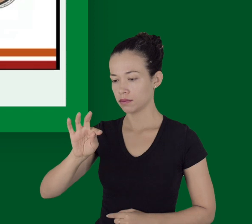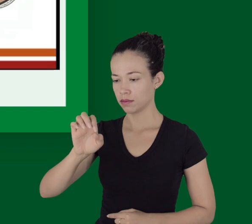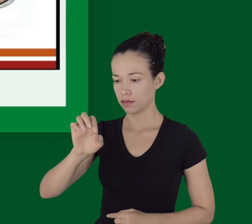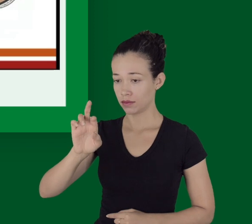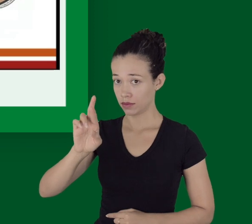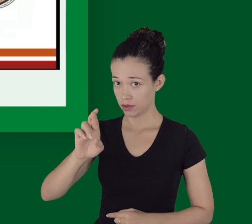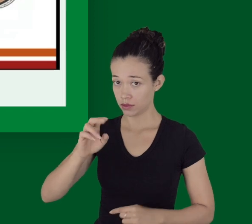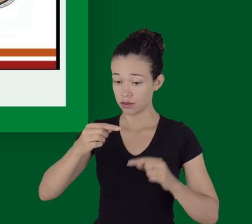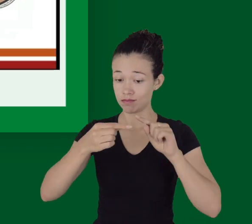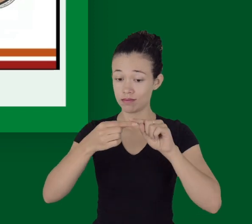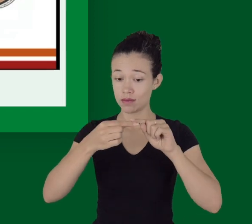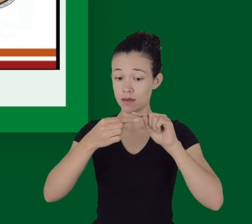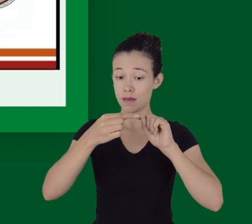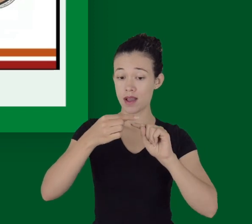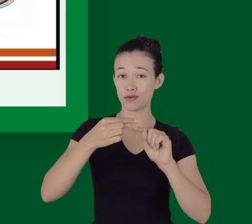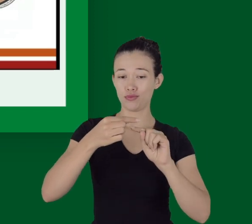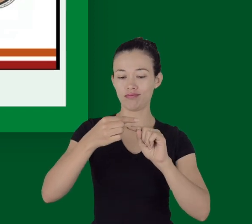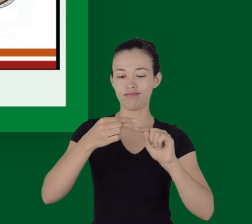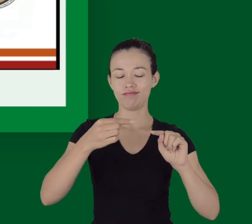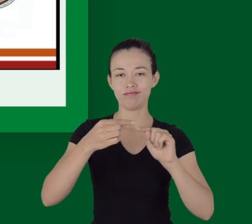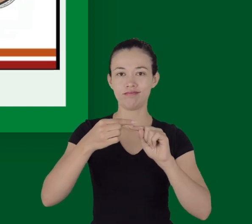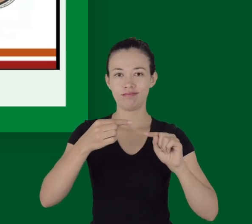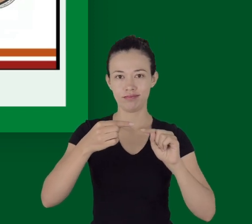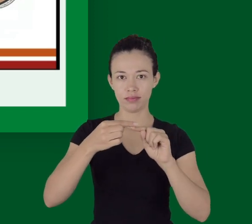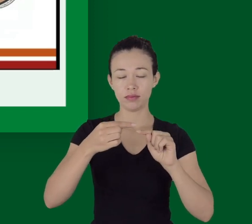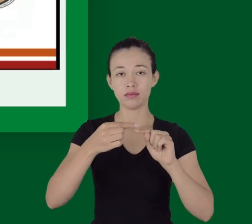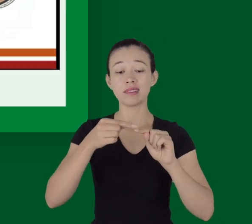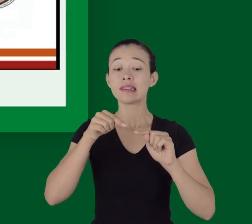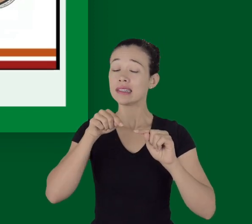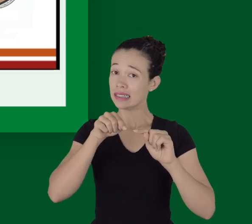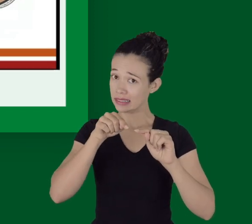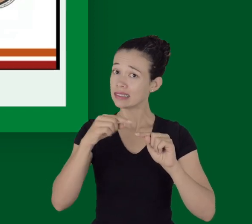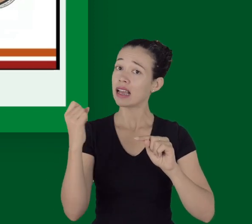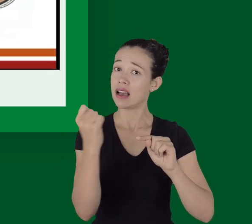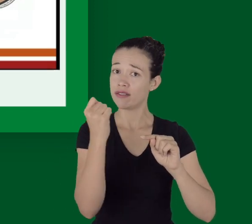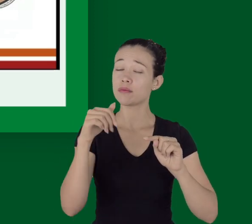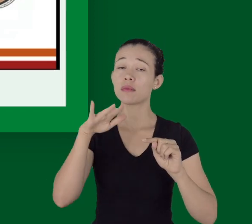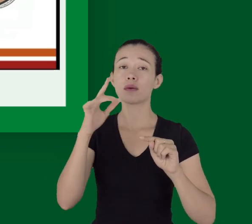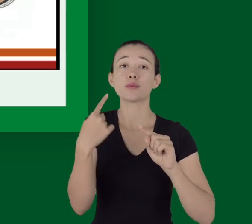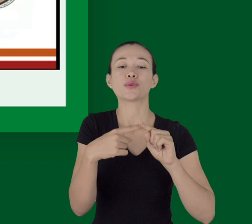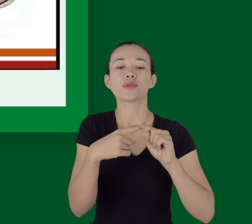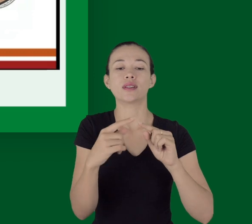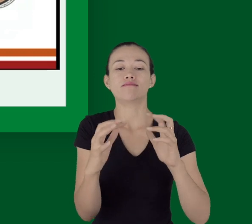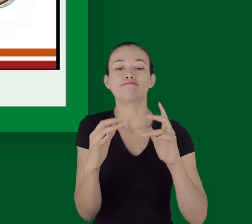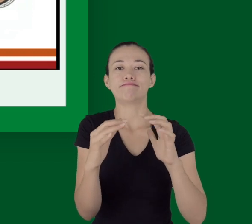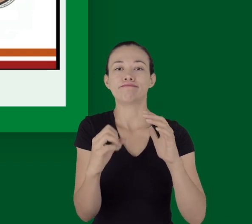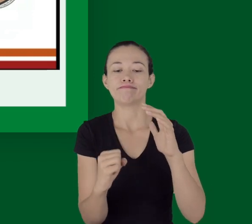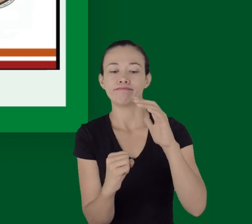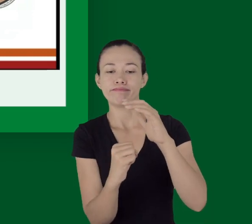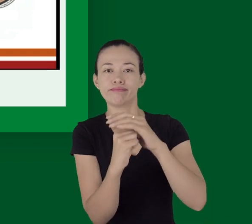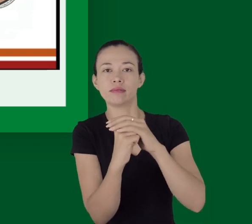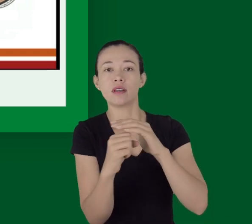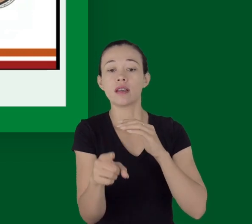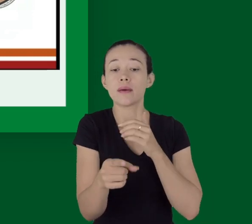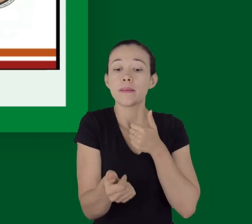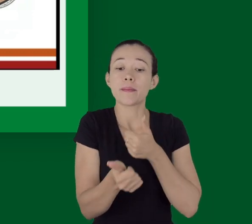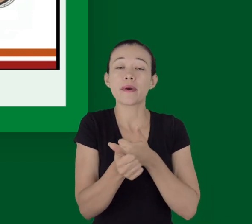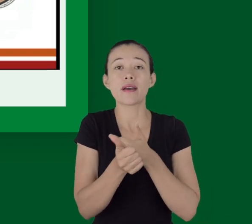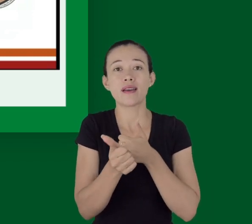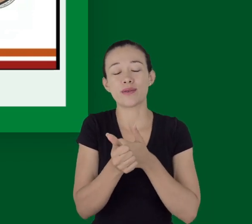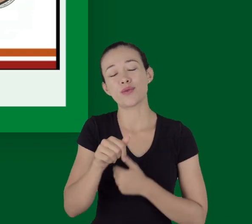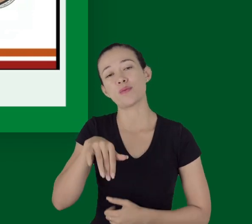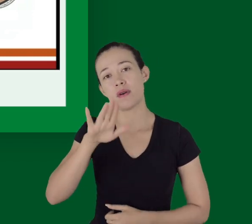estruturas cerebrais, que são os subdurais. Mas, no momento em que ele está abaixo do espaço subdural, mas ainda ali, no espaço